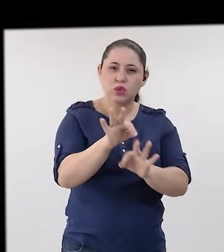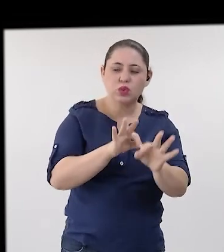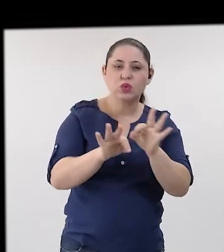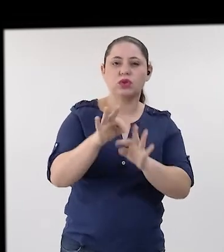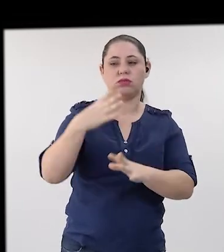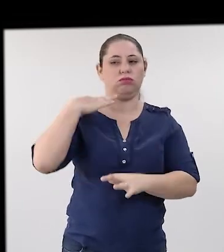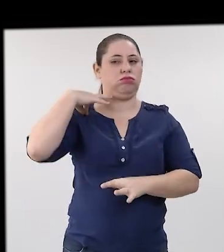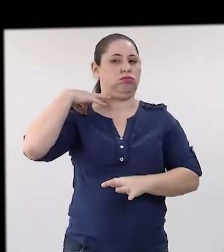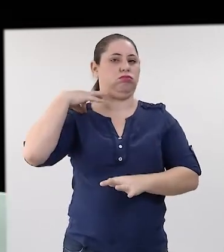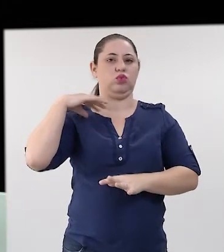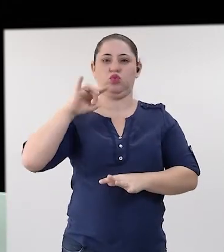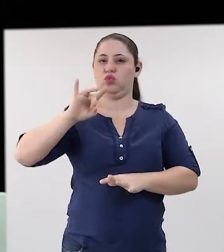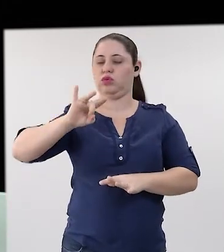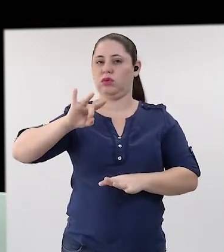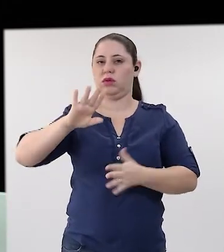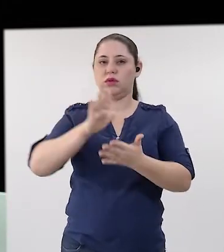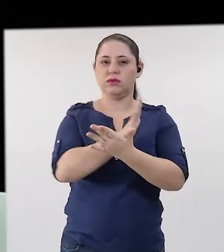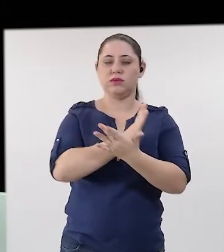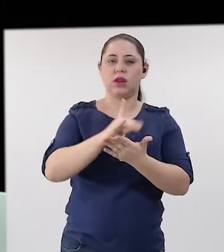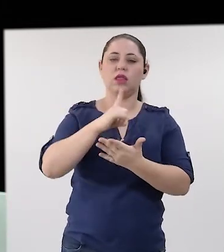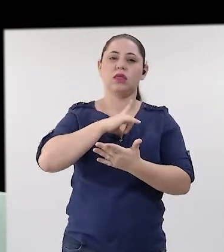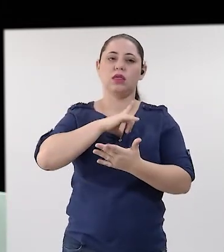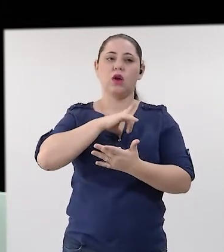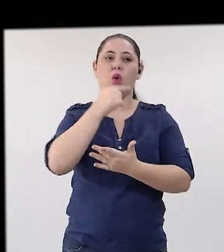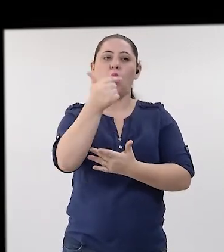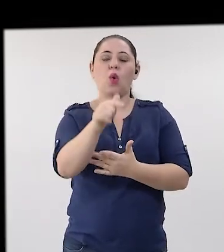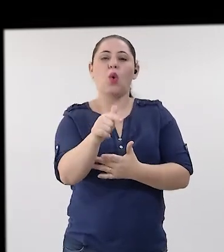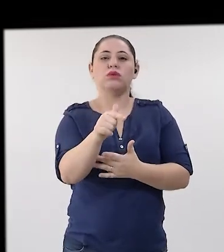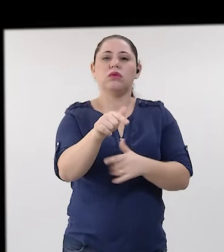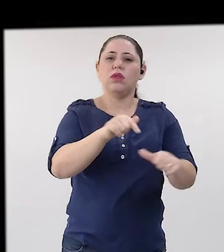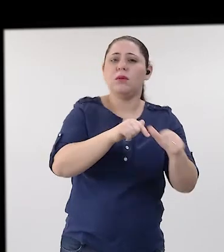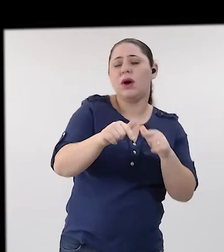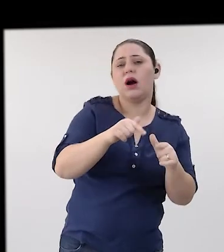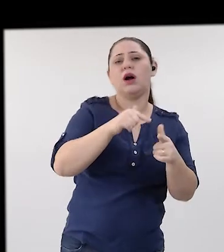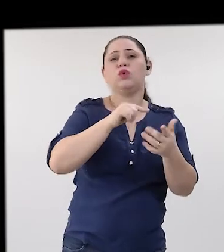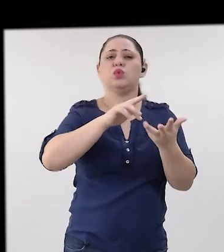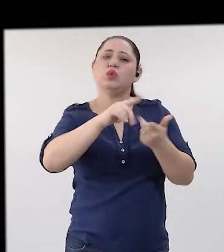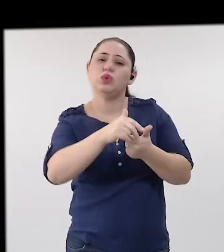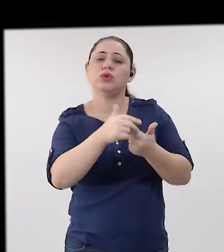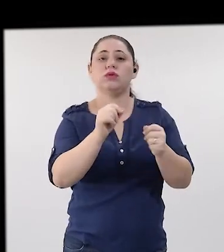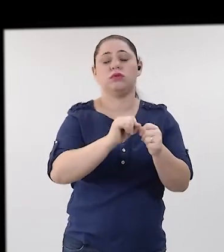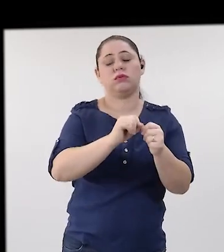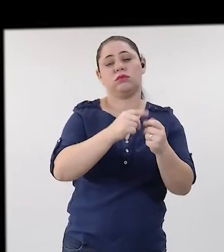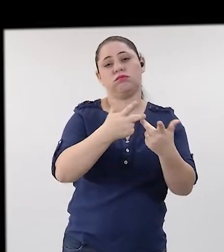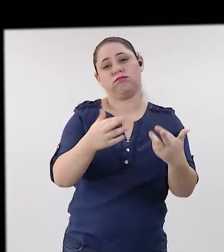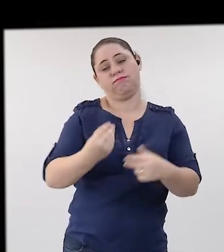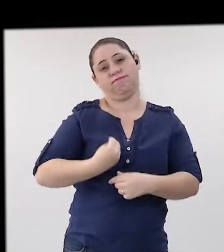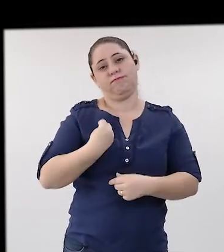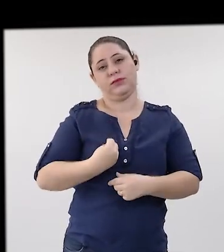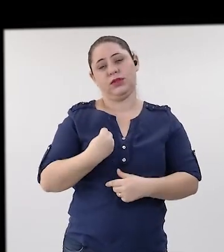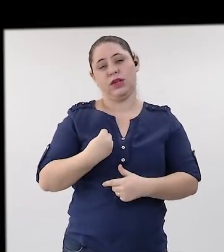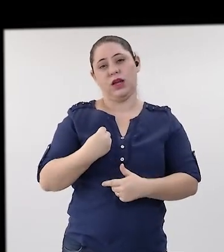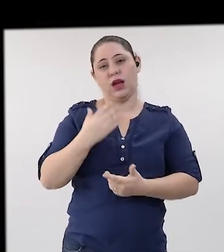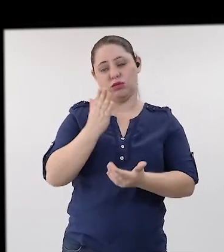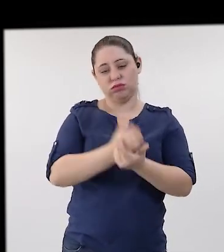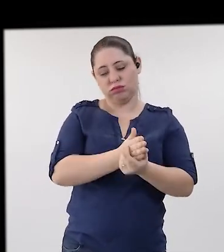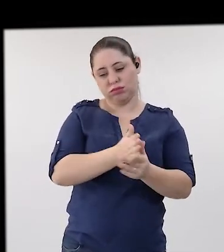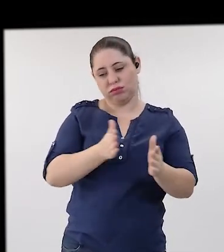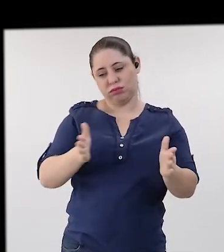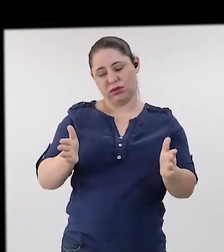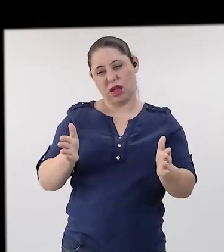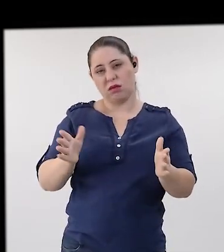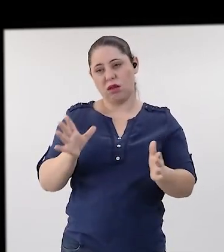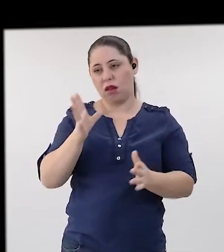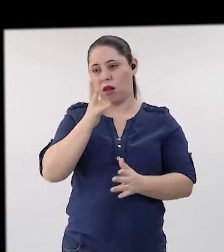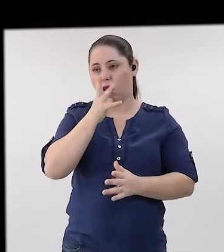trabalha de forma voluntária e muitas vezes elas também têm outras ocupações, então isso acaba deixando o processo um pouco mais lento.